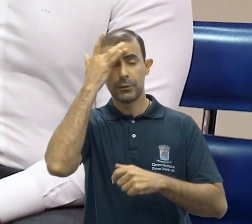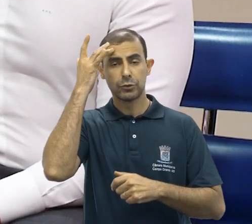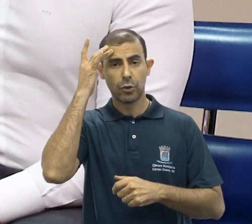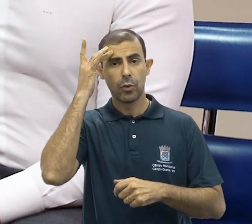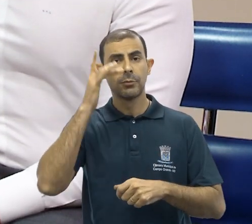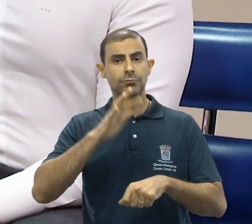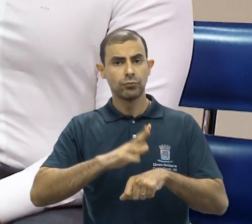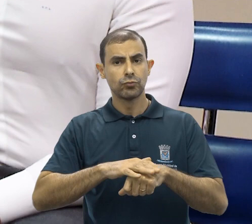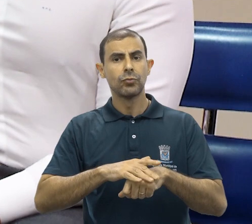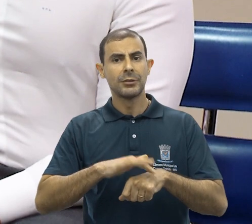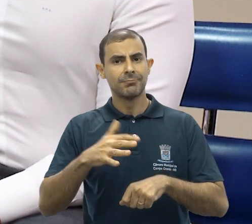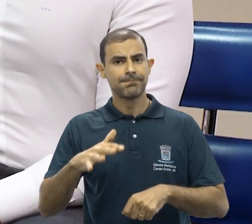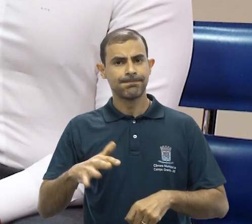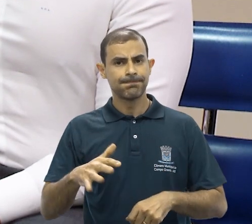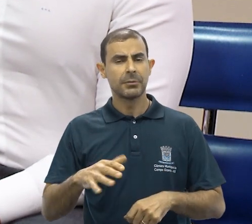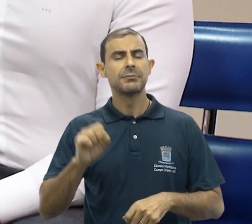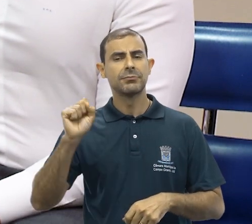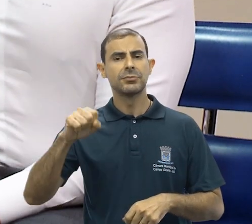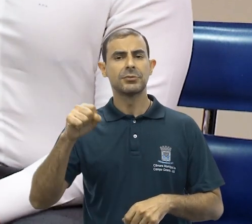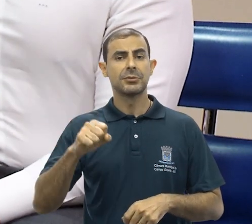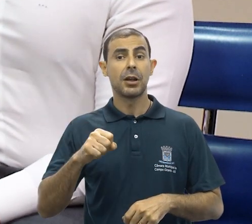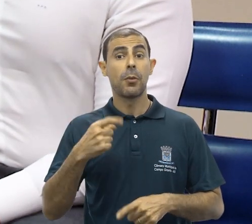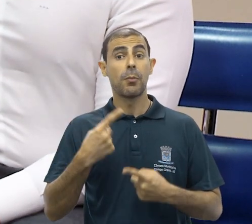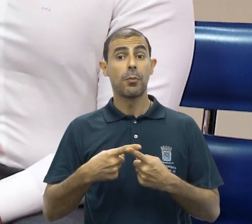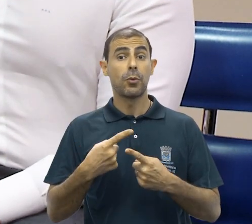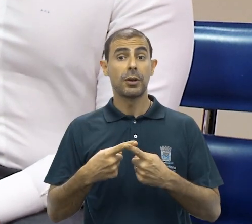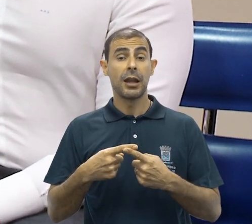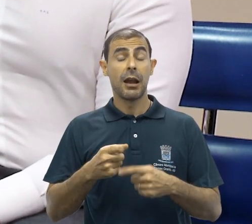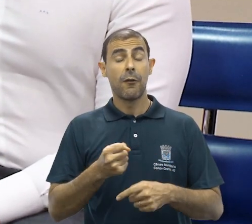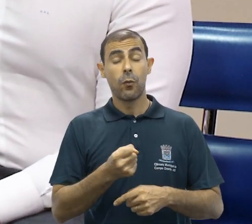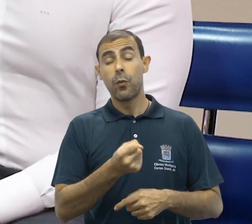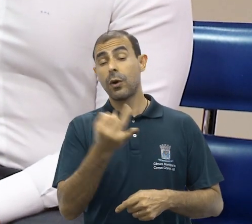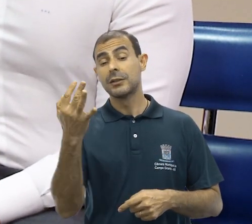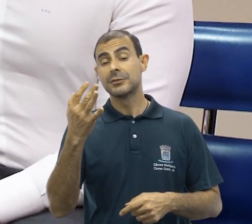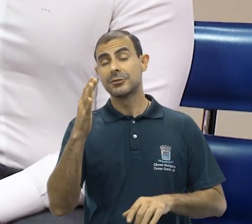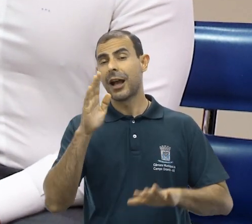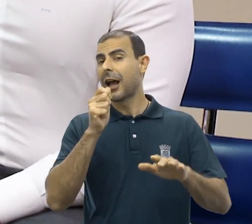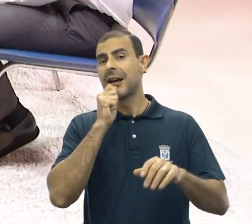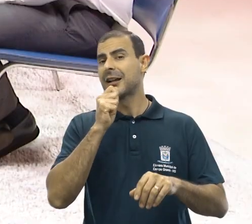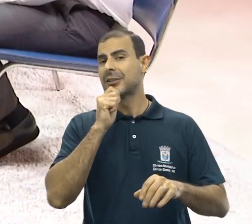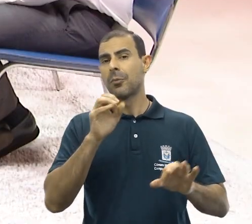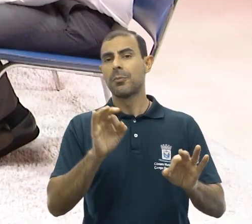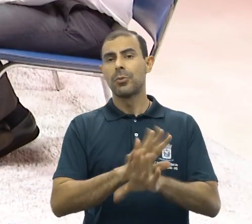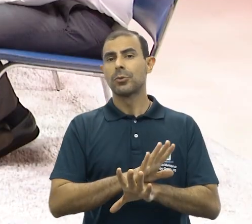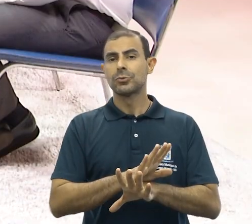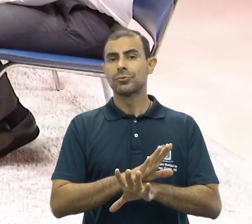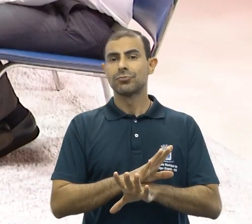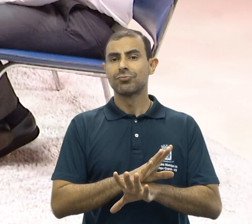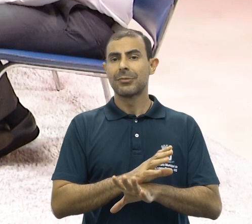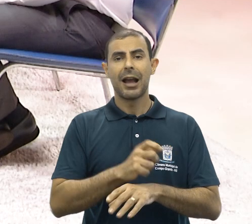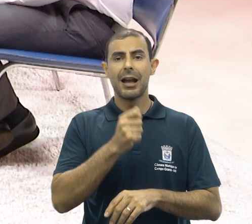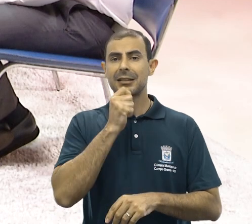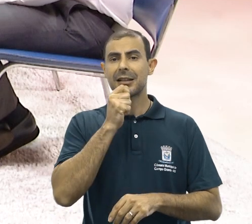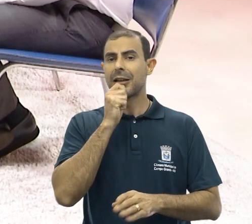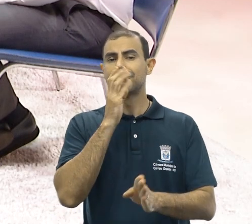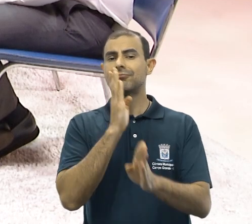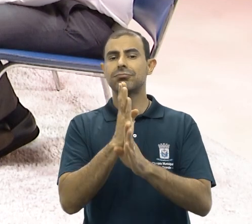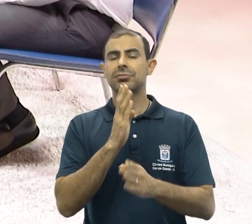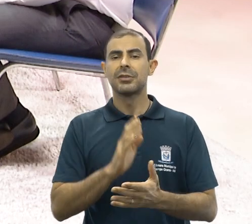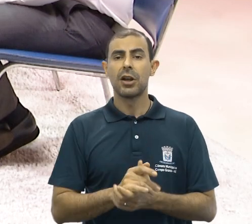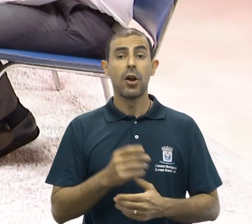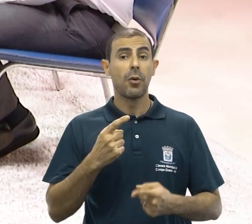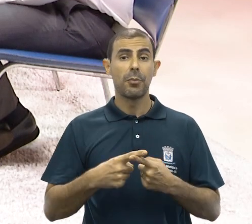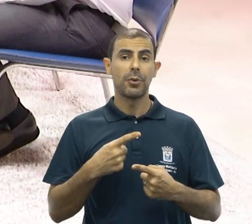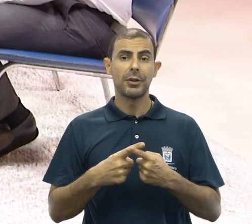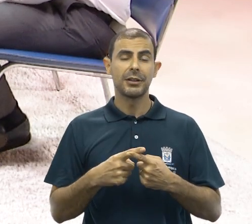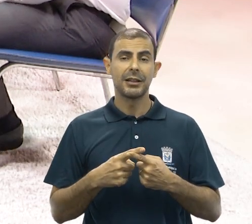se tratando que, às vezes, muitas vezes não são diagnosticados, né? Passa por vários médicos,